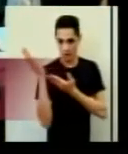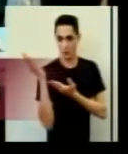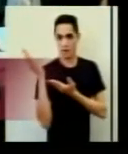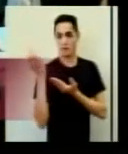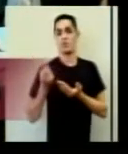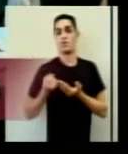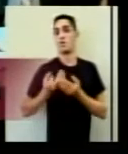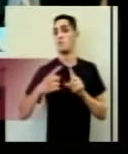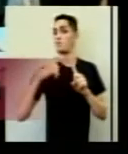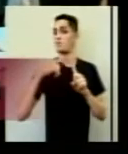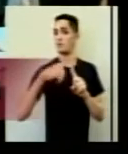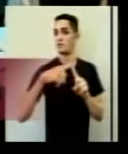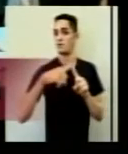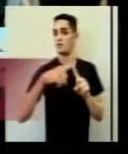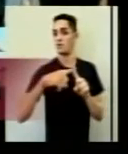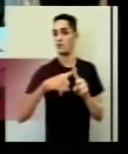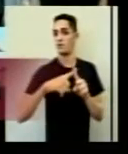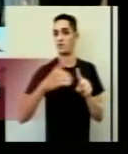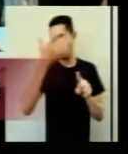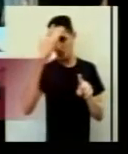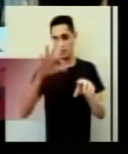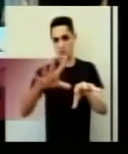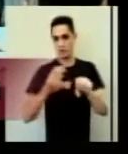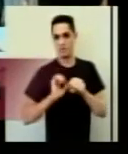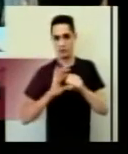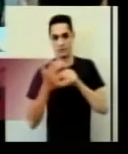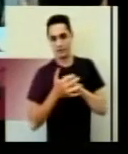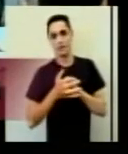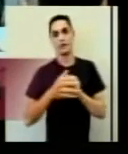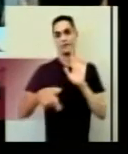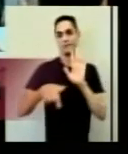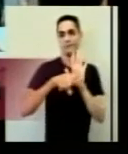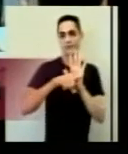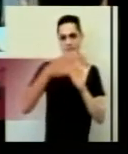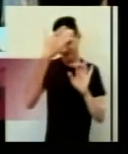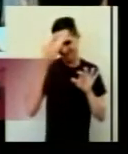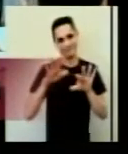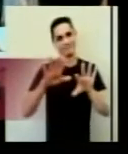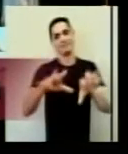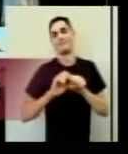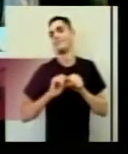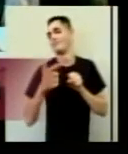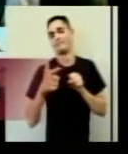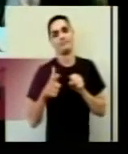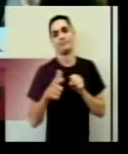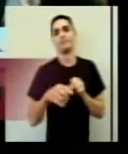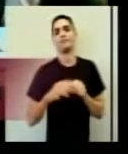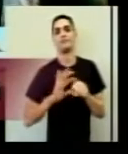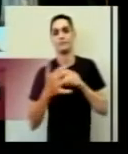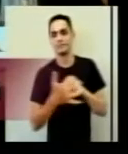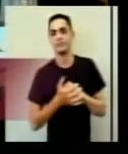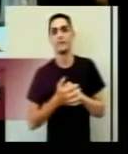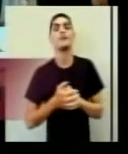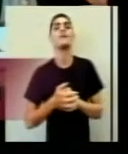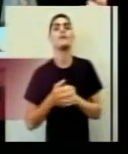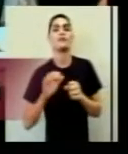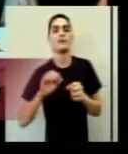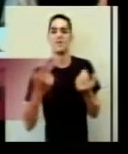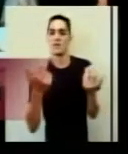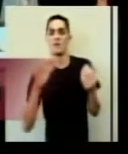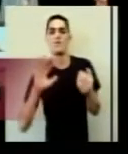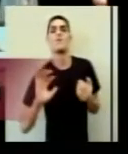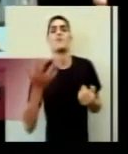Daí, nós vamos ter os números de positivo em relação ao número de negativos, tá certo?